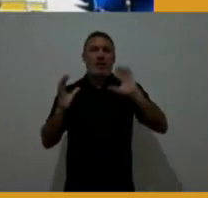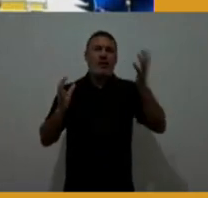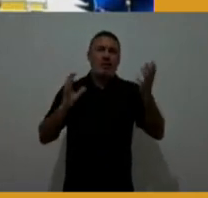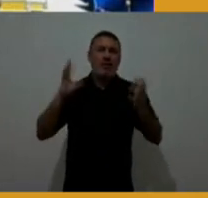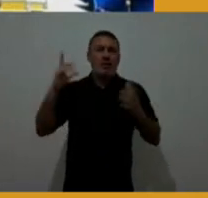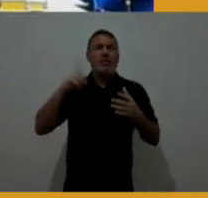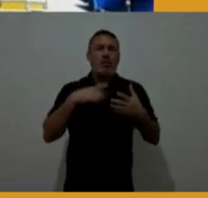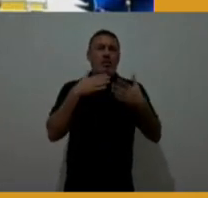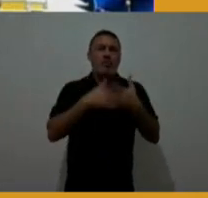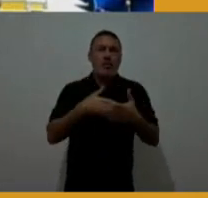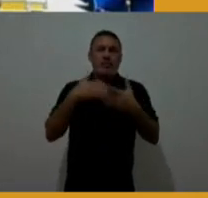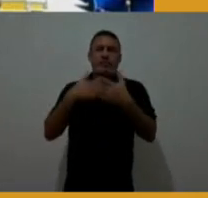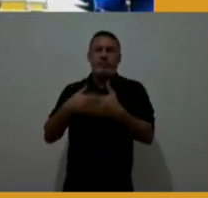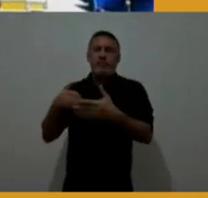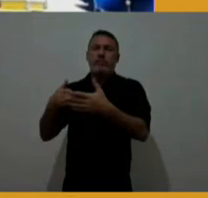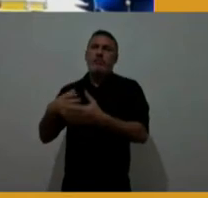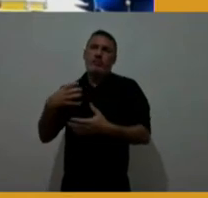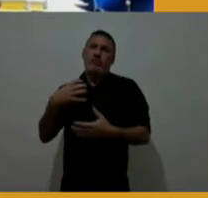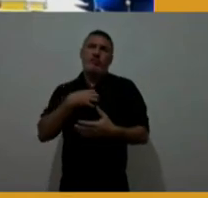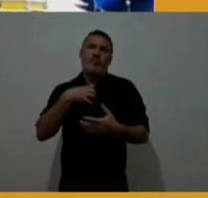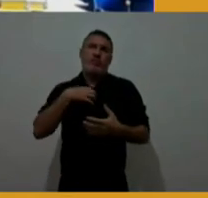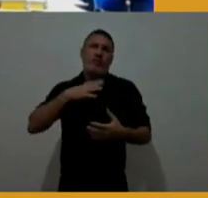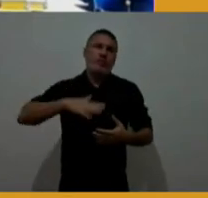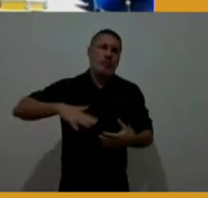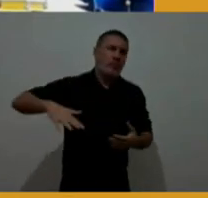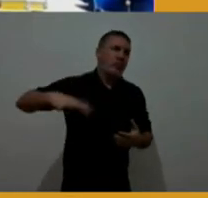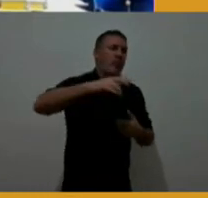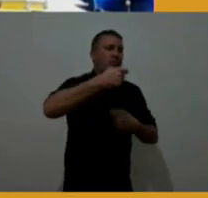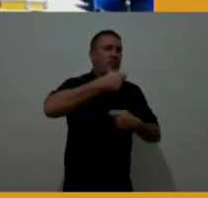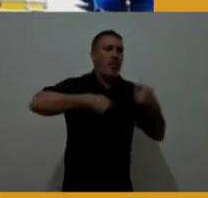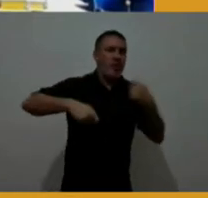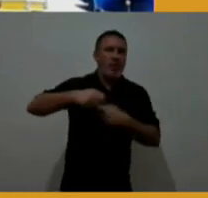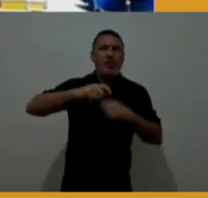forma, todos os negócios e todas as atividades humanas, né?